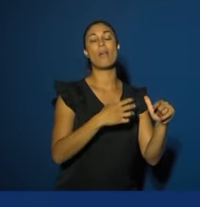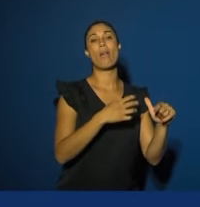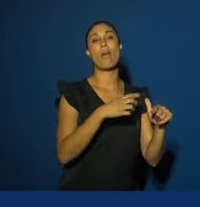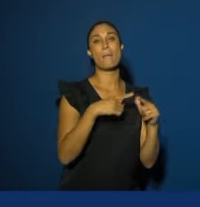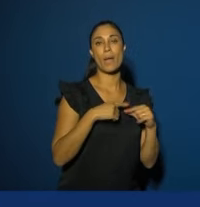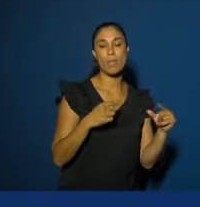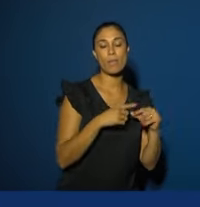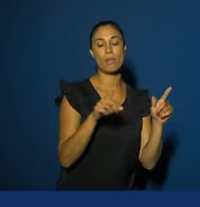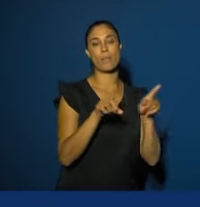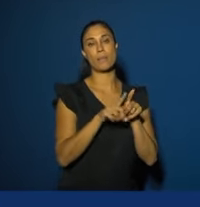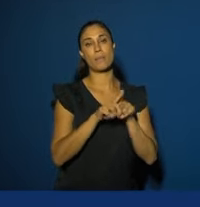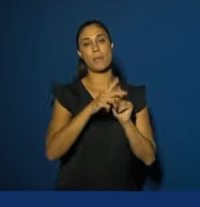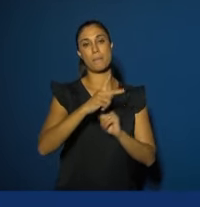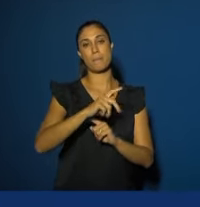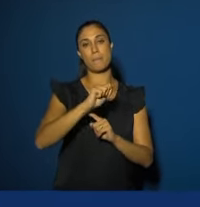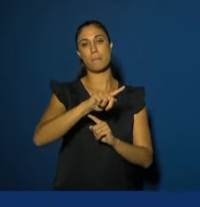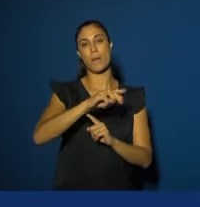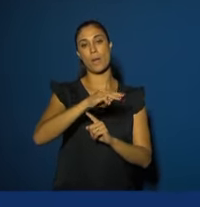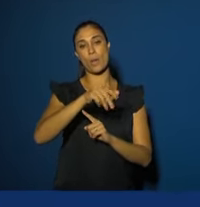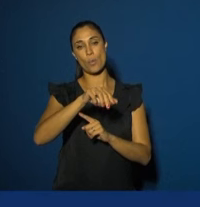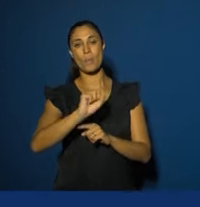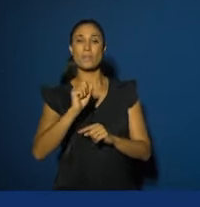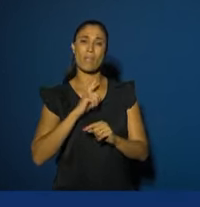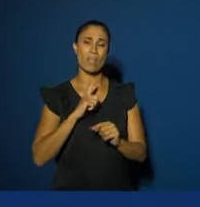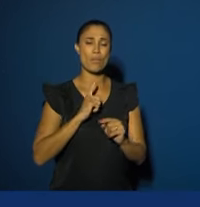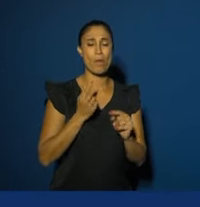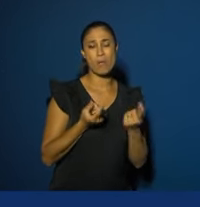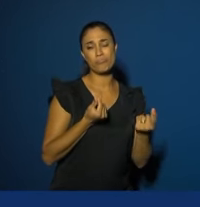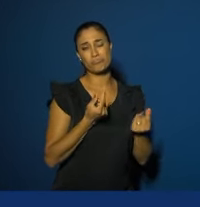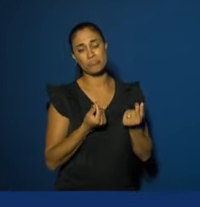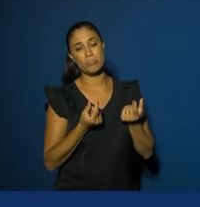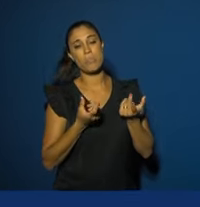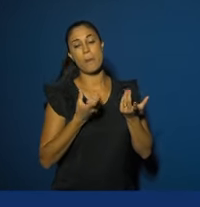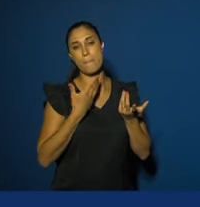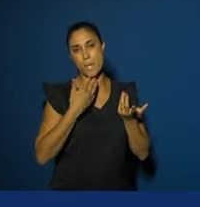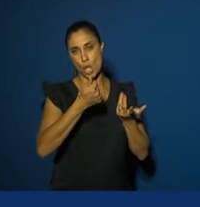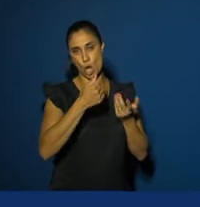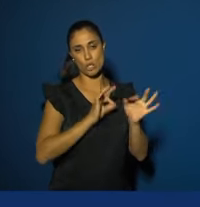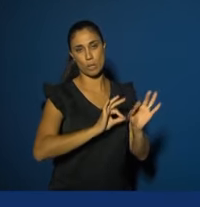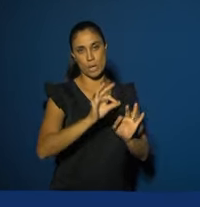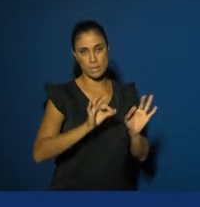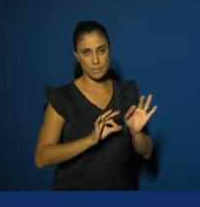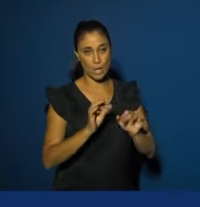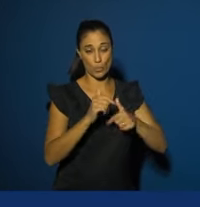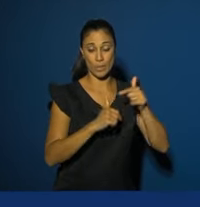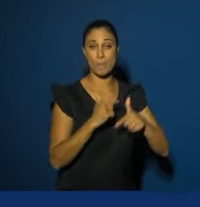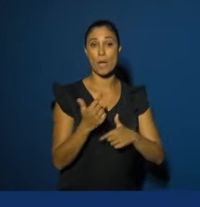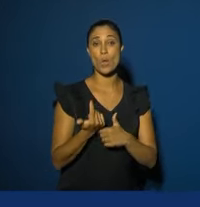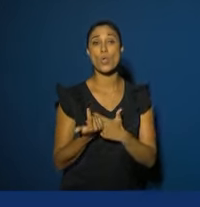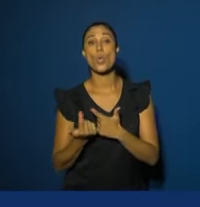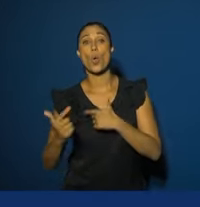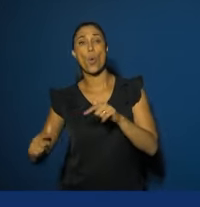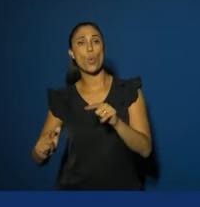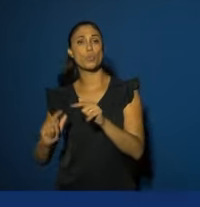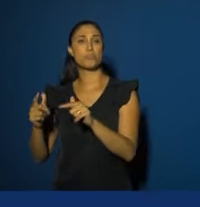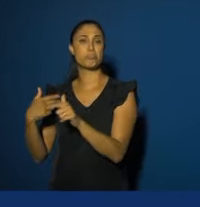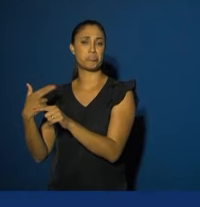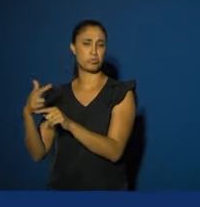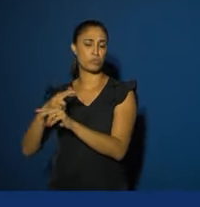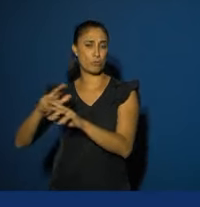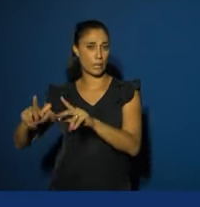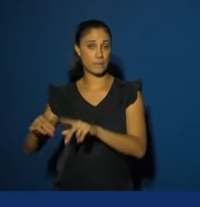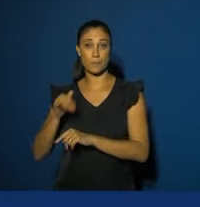cidades planejadas então né tem uma condição melhor de de de de planejar os serviços e outros quatro mais aleatórios e os